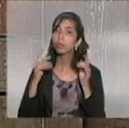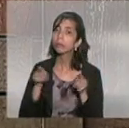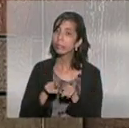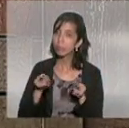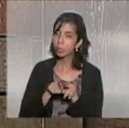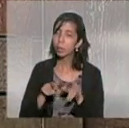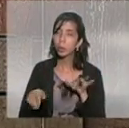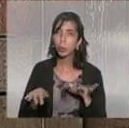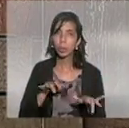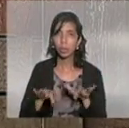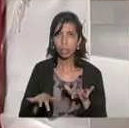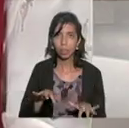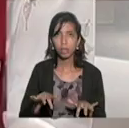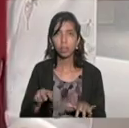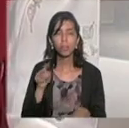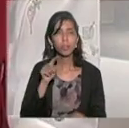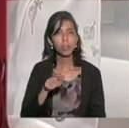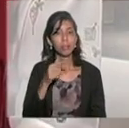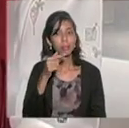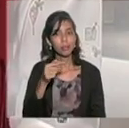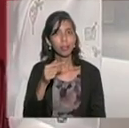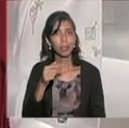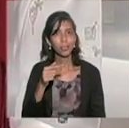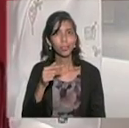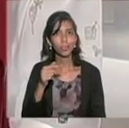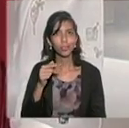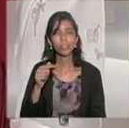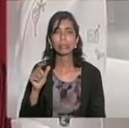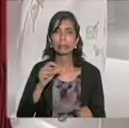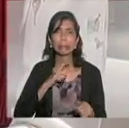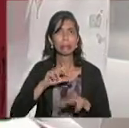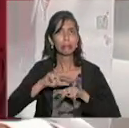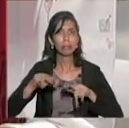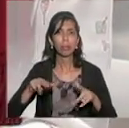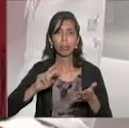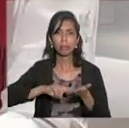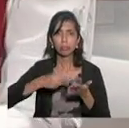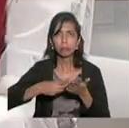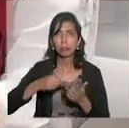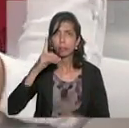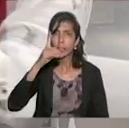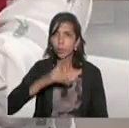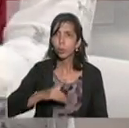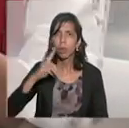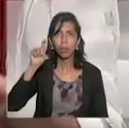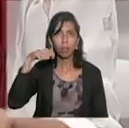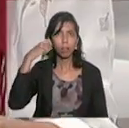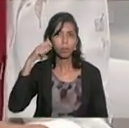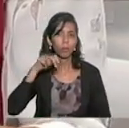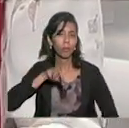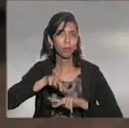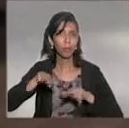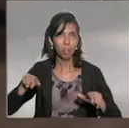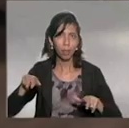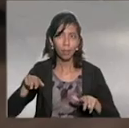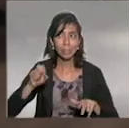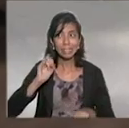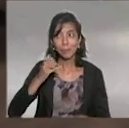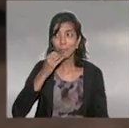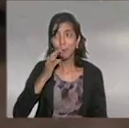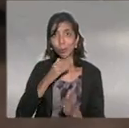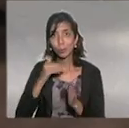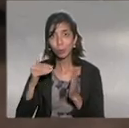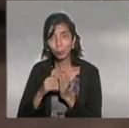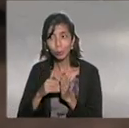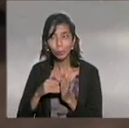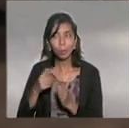também toquei. Você é o cara dos 7 instrumentos. Toca, traduz, dirige, atua, faz de Quando tudo. Quando você não é bom em tudo, você tem que fazer um monte de coisa para